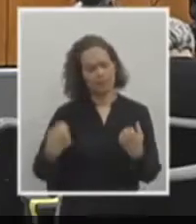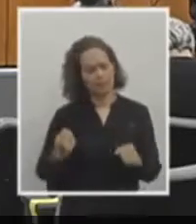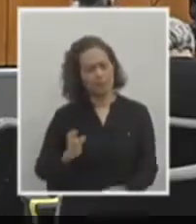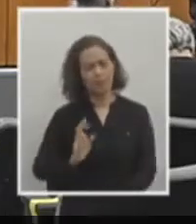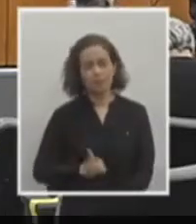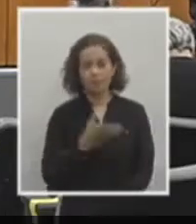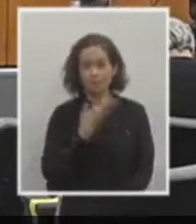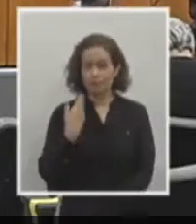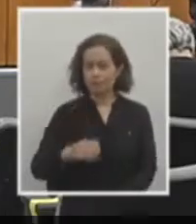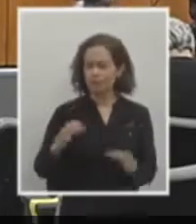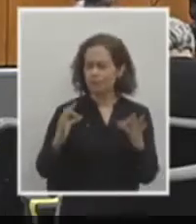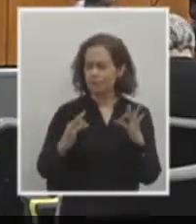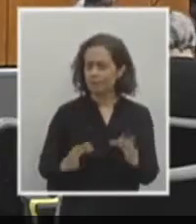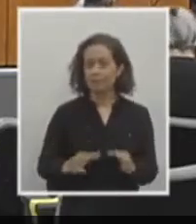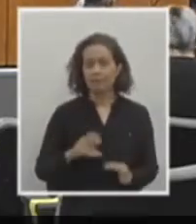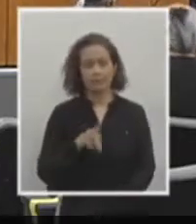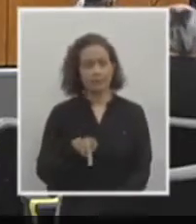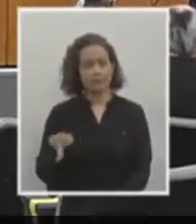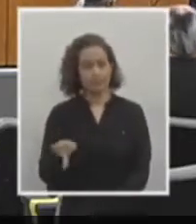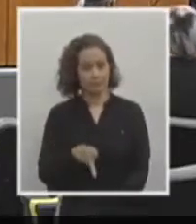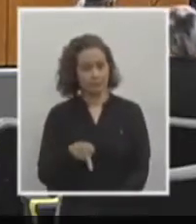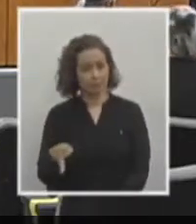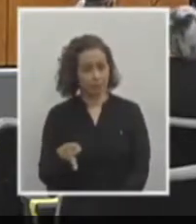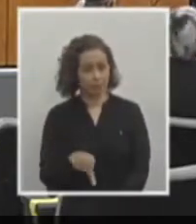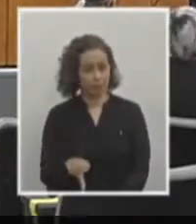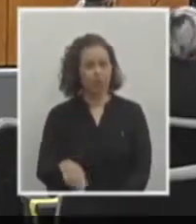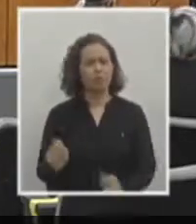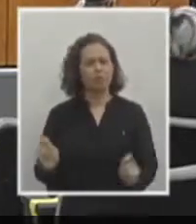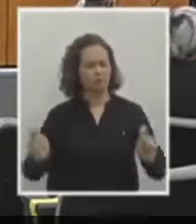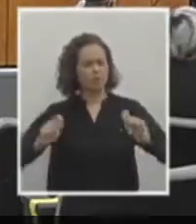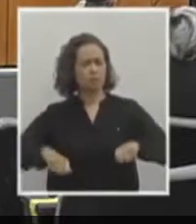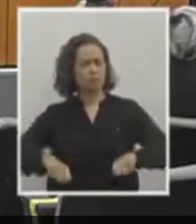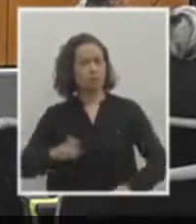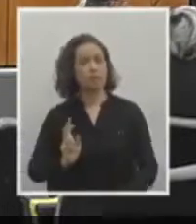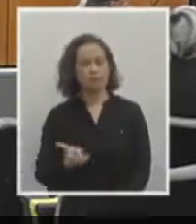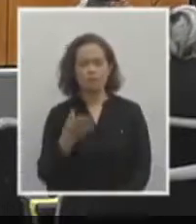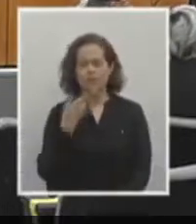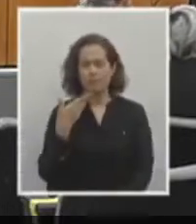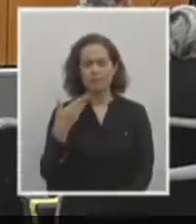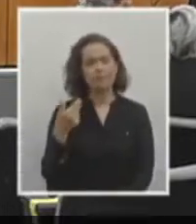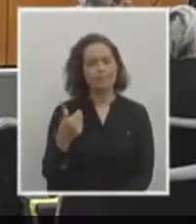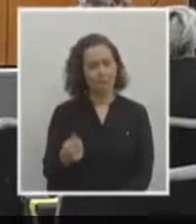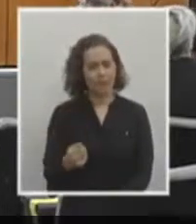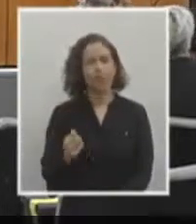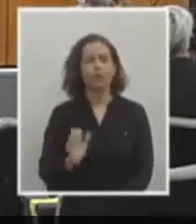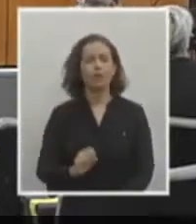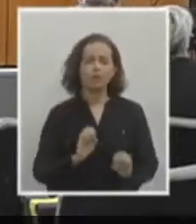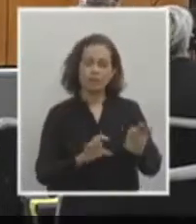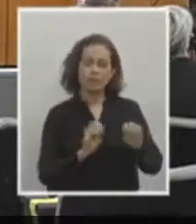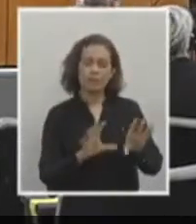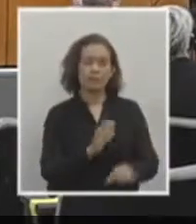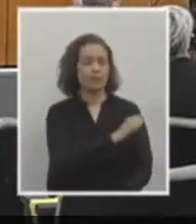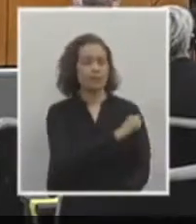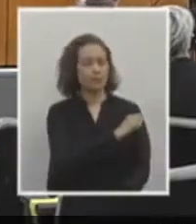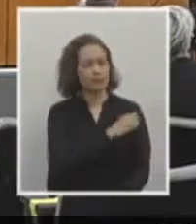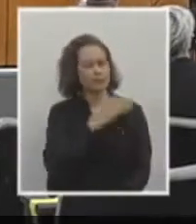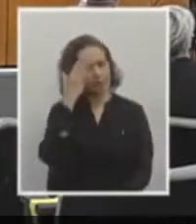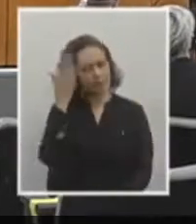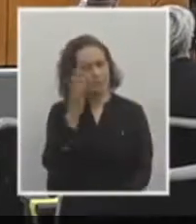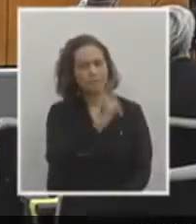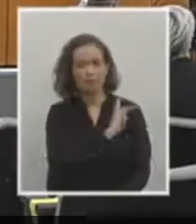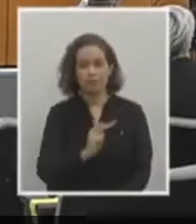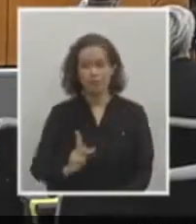tenho certeza que o professor que está ali capacitado é sempre o melhor para atender esses nossos alunos. Muito obrigado, a presidência,